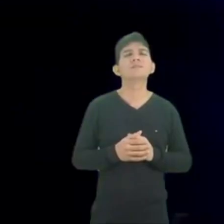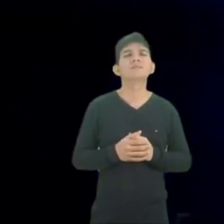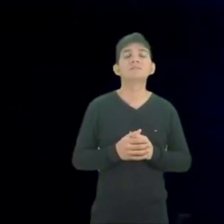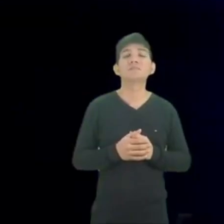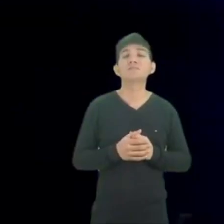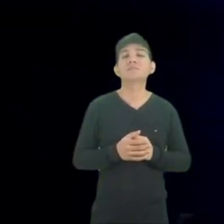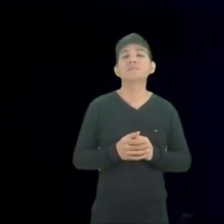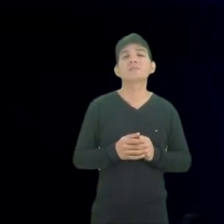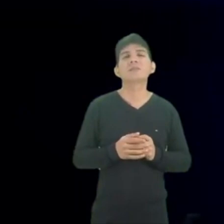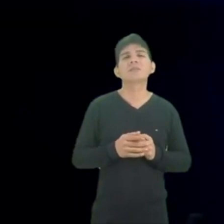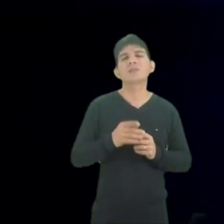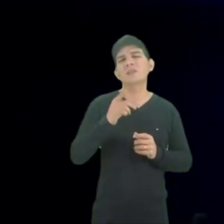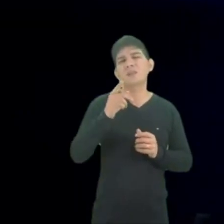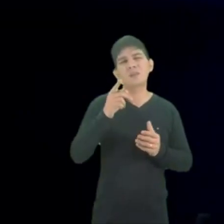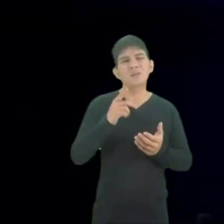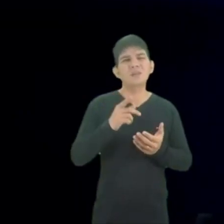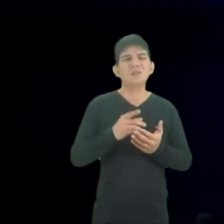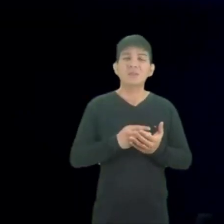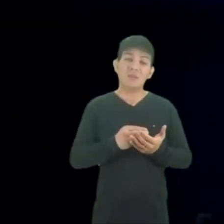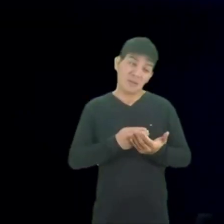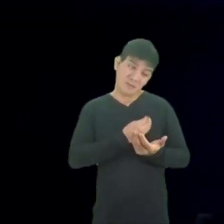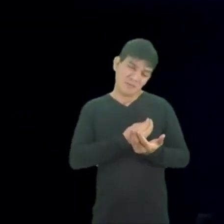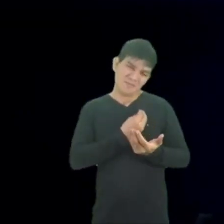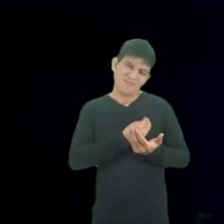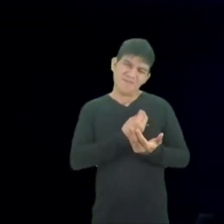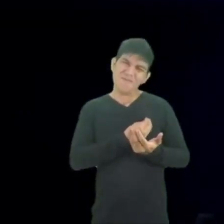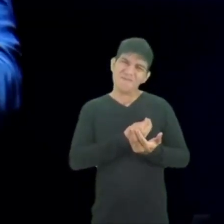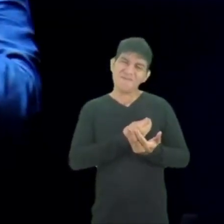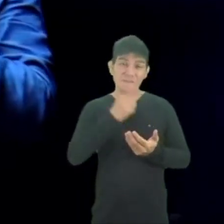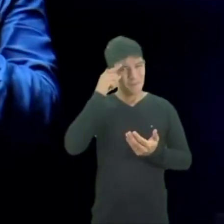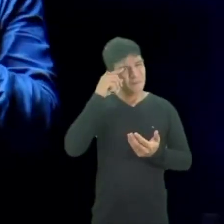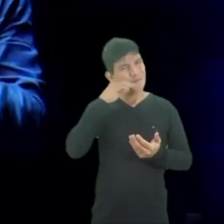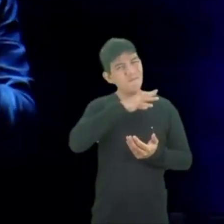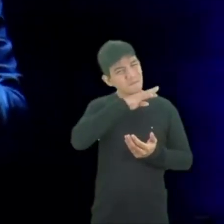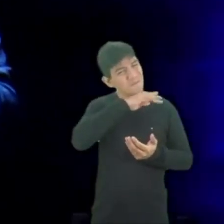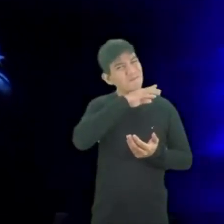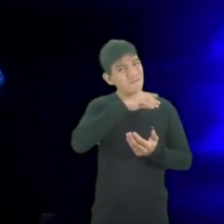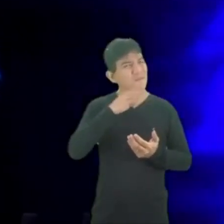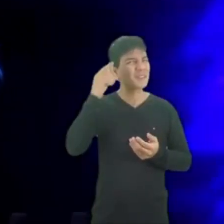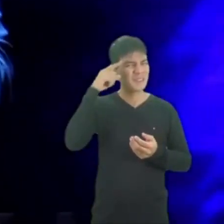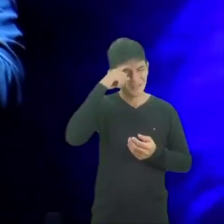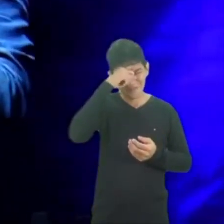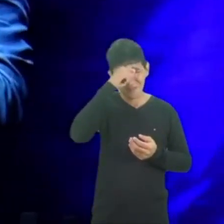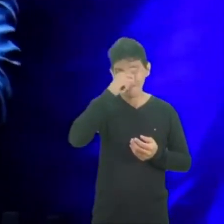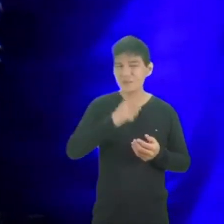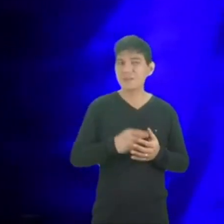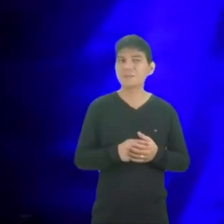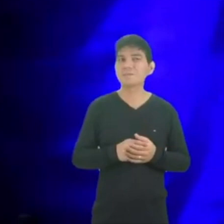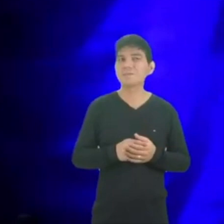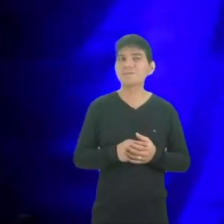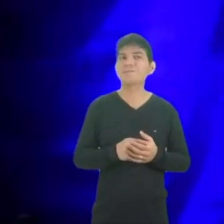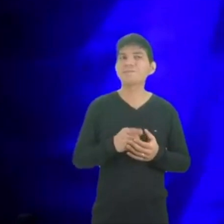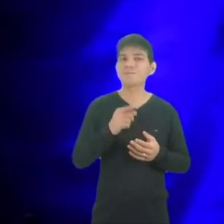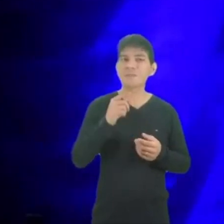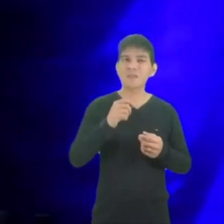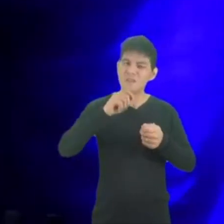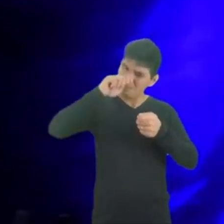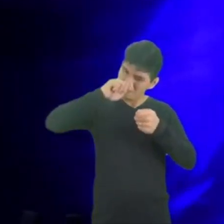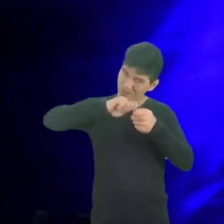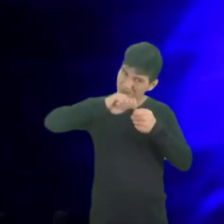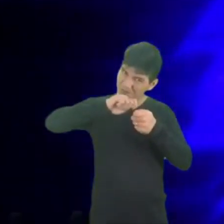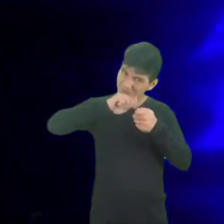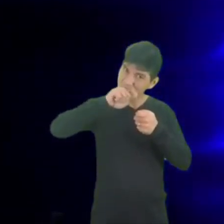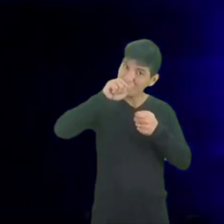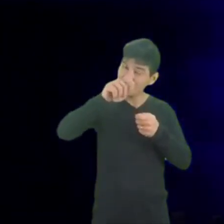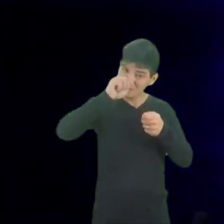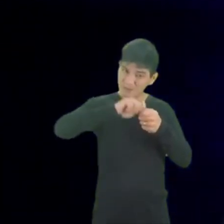Acontecem os entraves na vida. Porque nem todas as vezes você vai realizar algo que seja contra